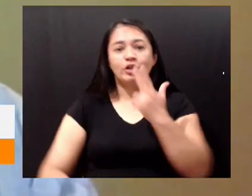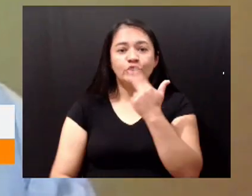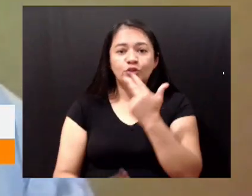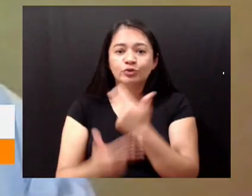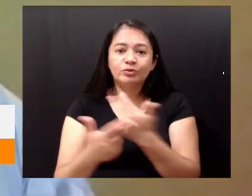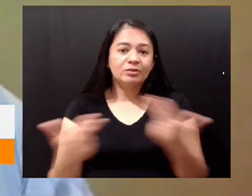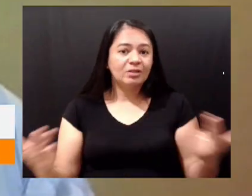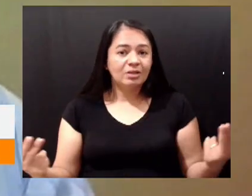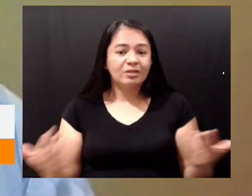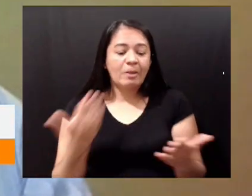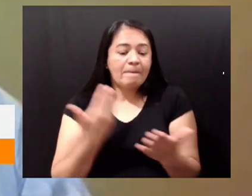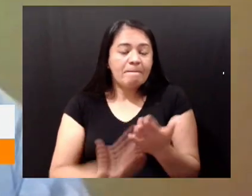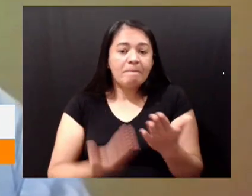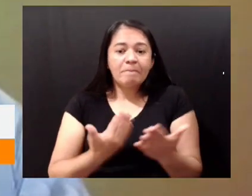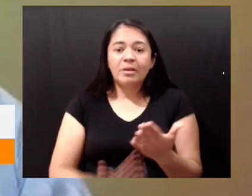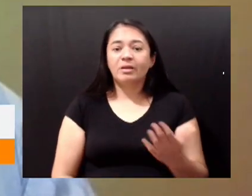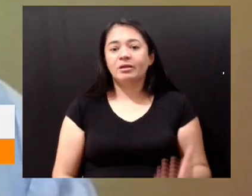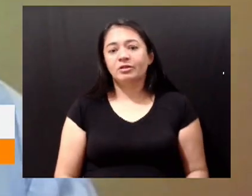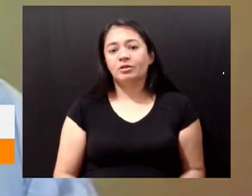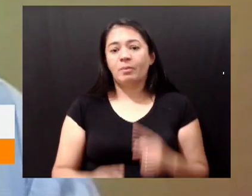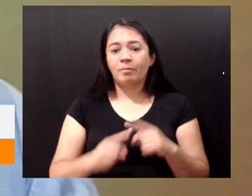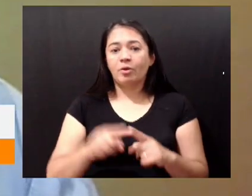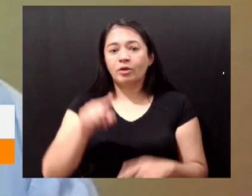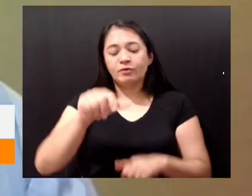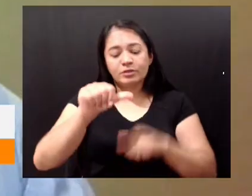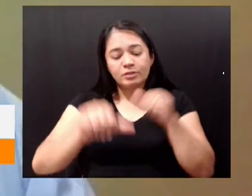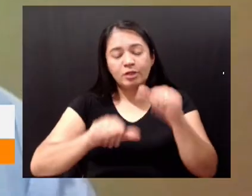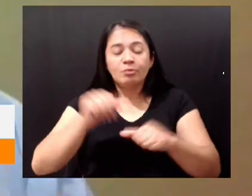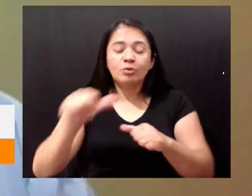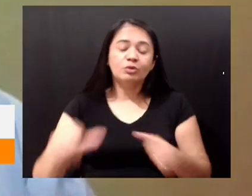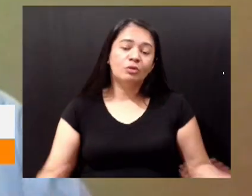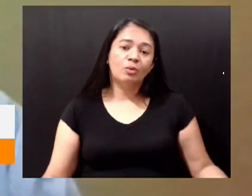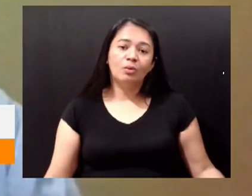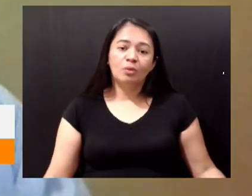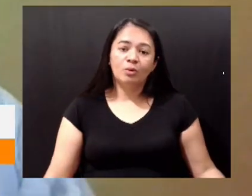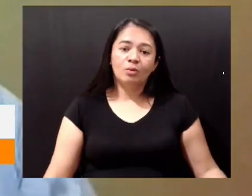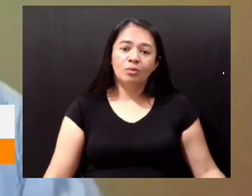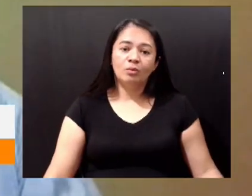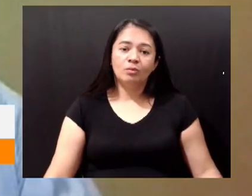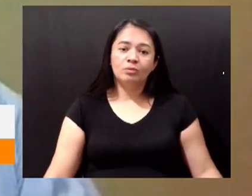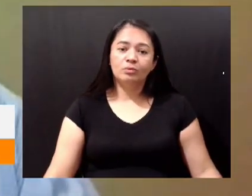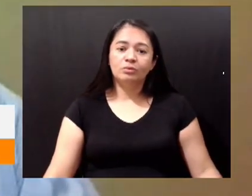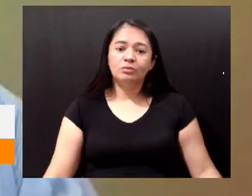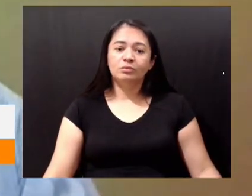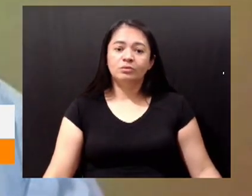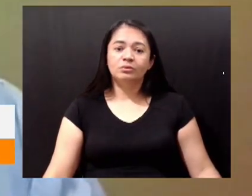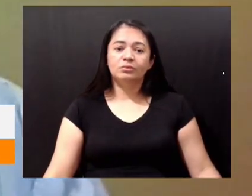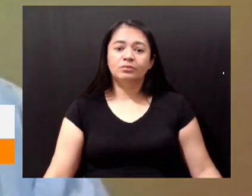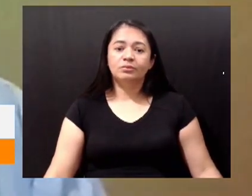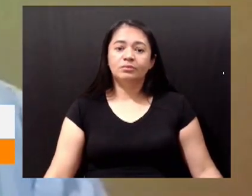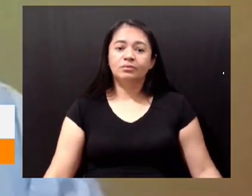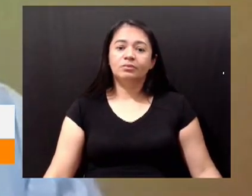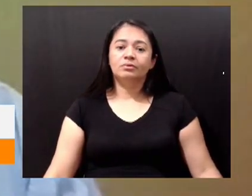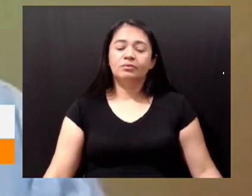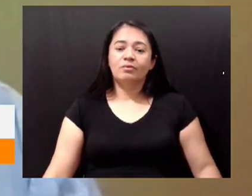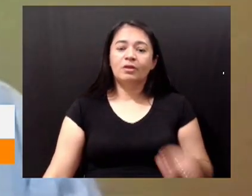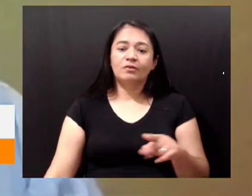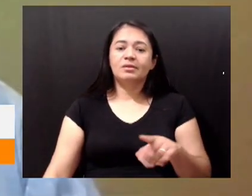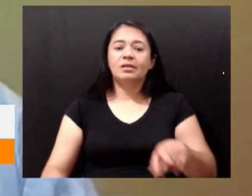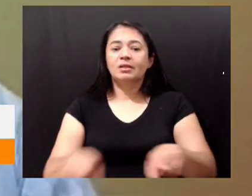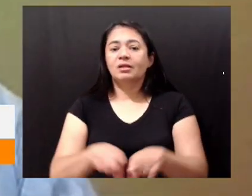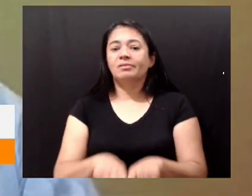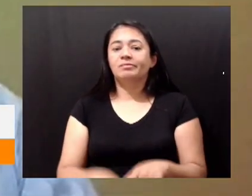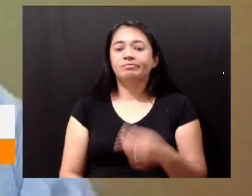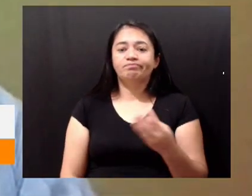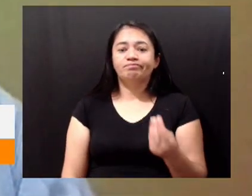você altera a absorção dos nutrientes no intestino, você acaba também podendo